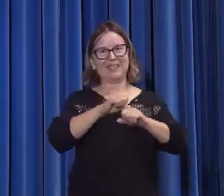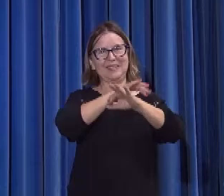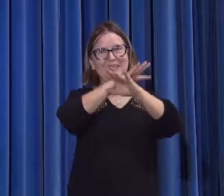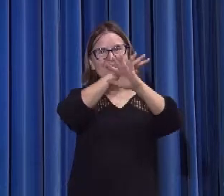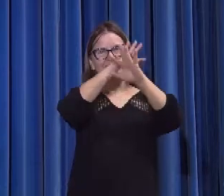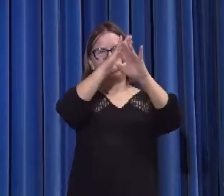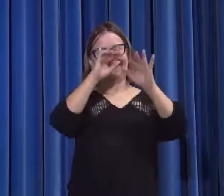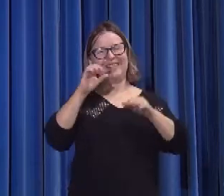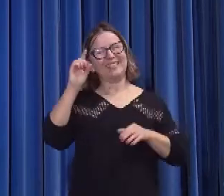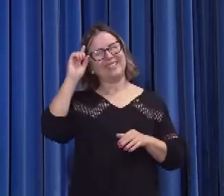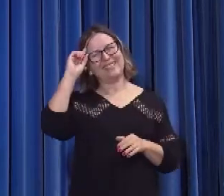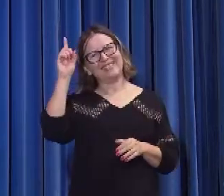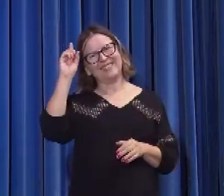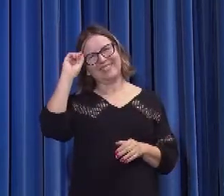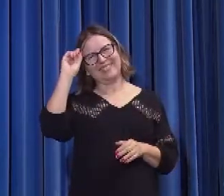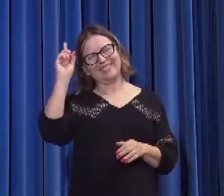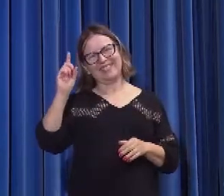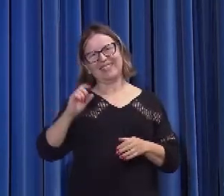dias.